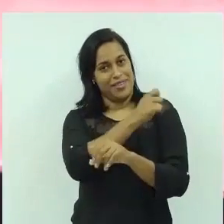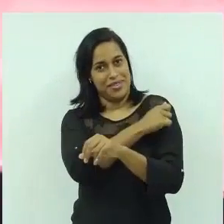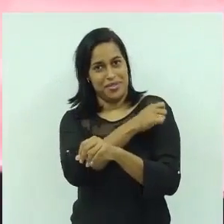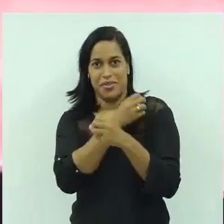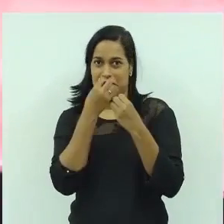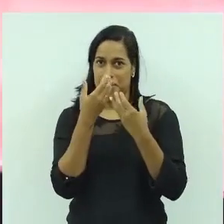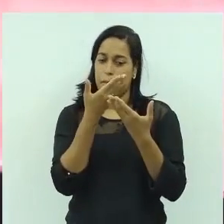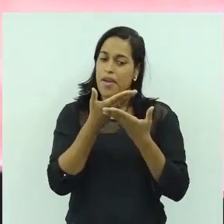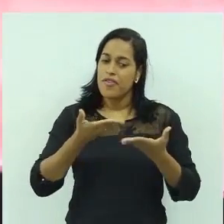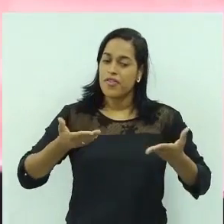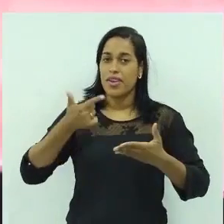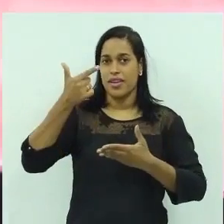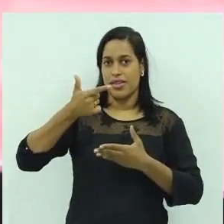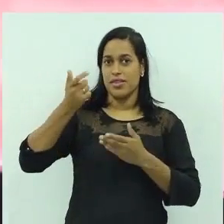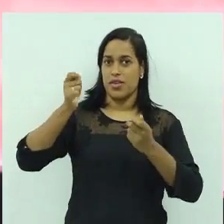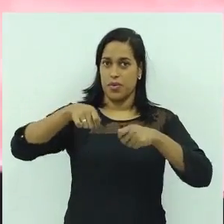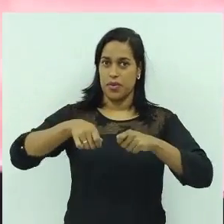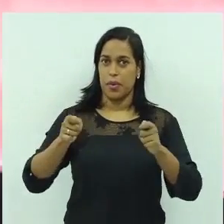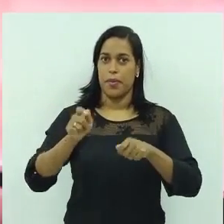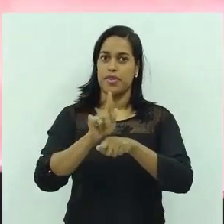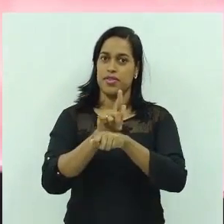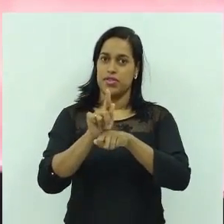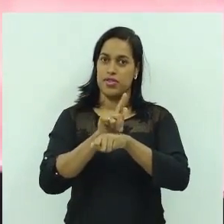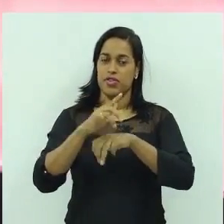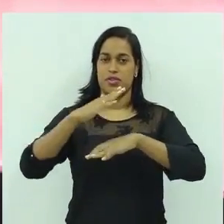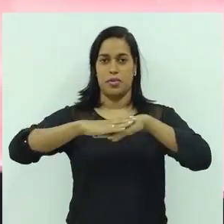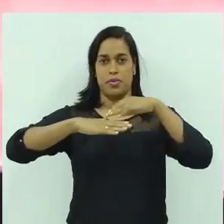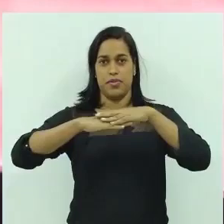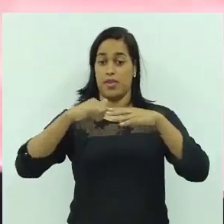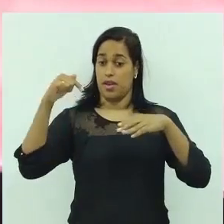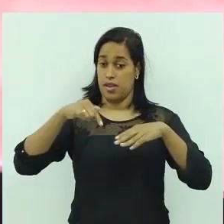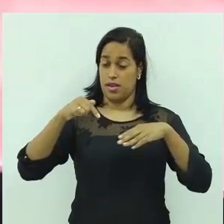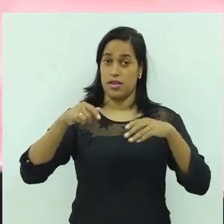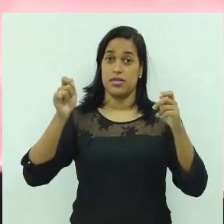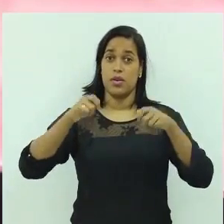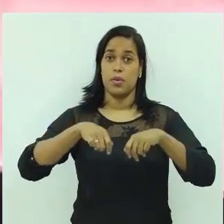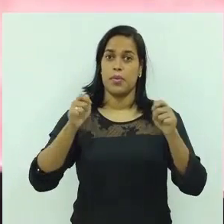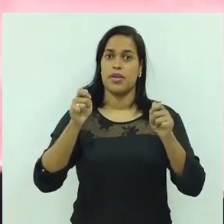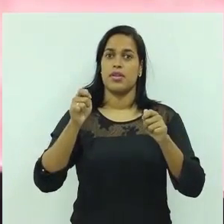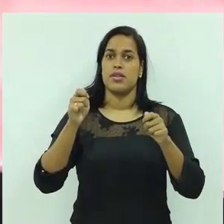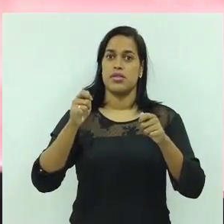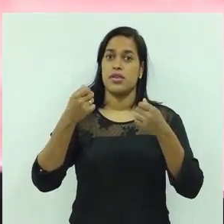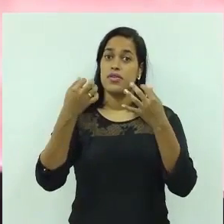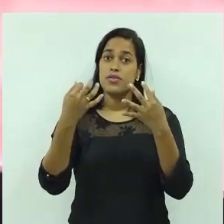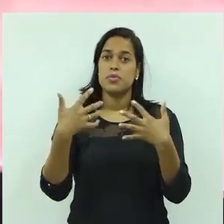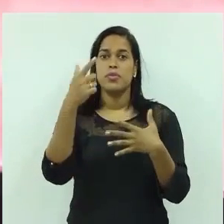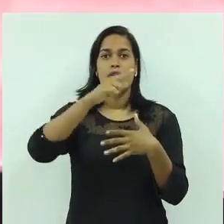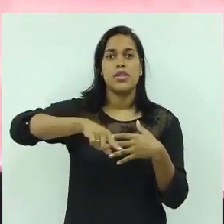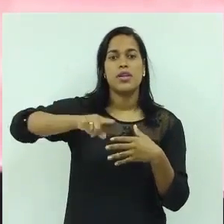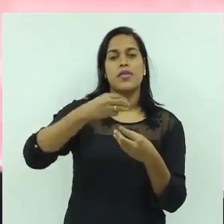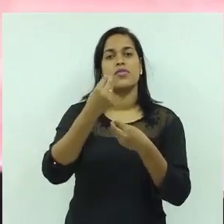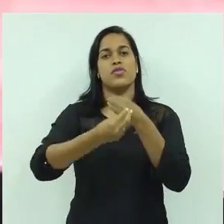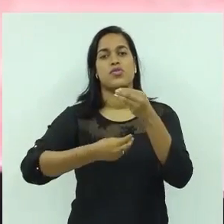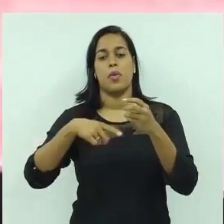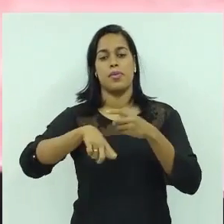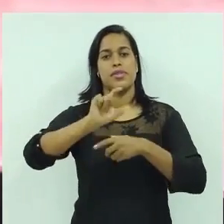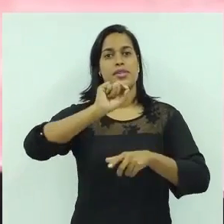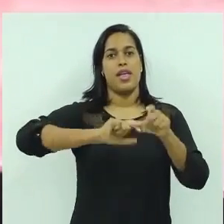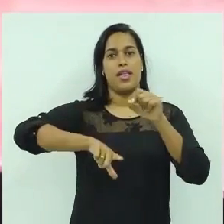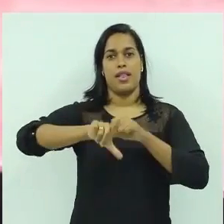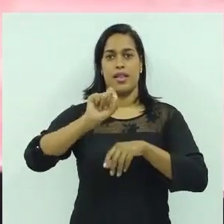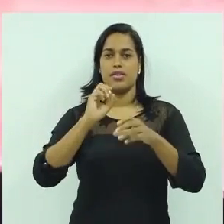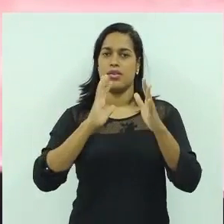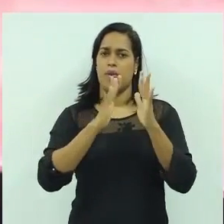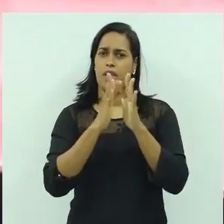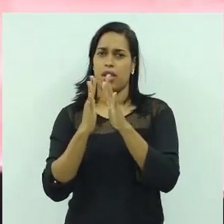alunos, bem-vindo à segunda competência de gestão de carreira. Nessa competência nós vamos falar sobre a postura de vocês no processo de recrutamento e seleção, principalmente